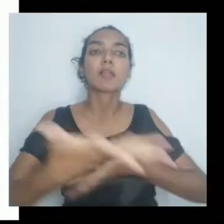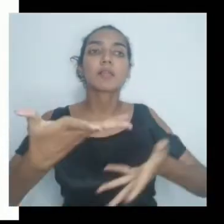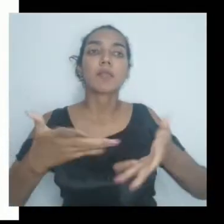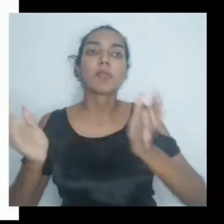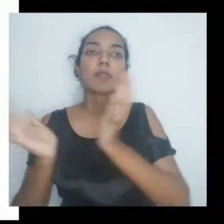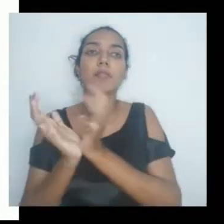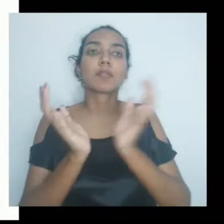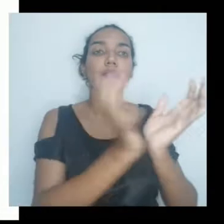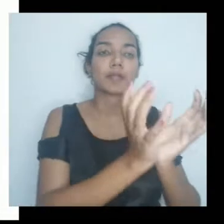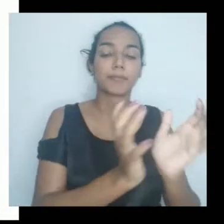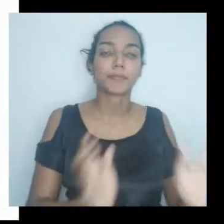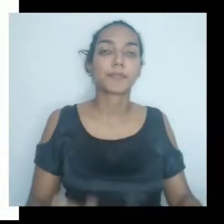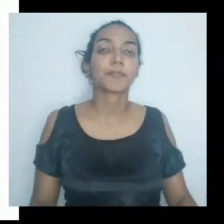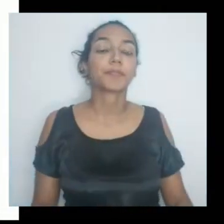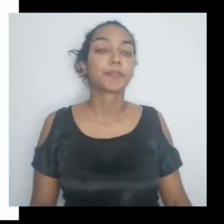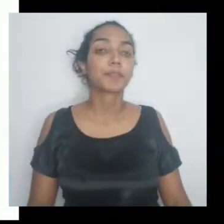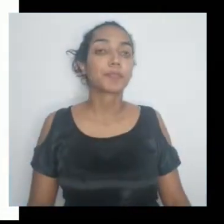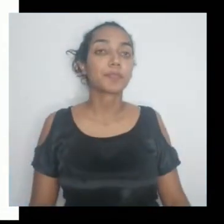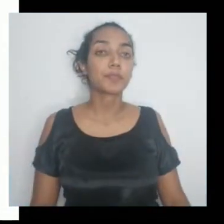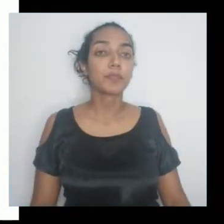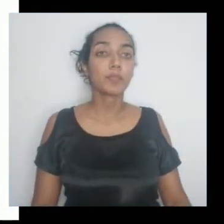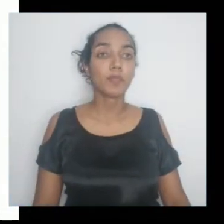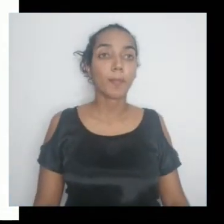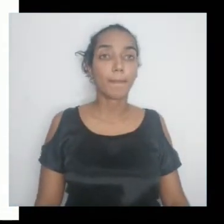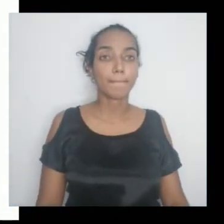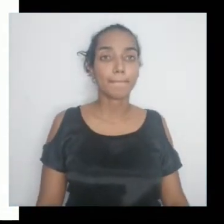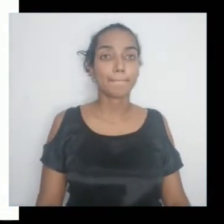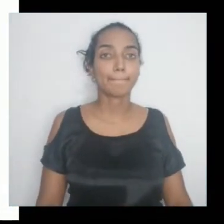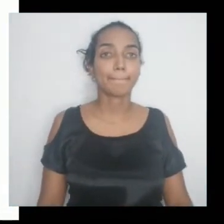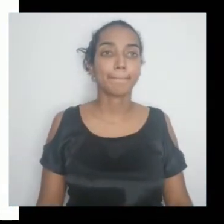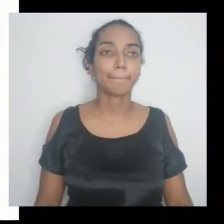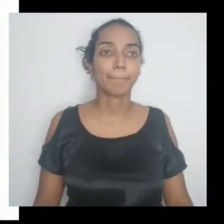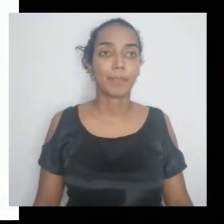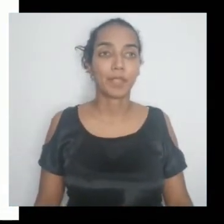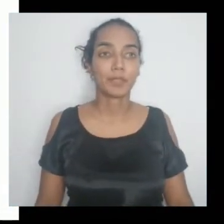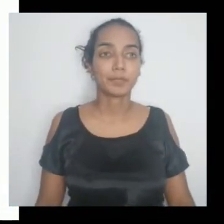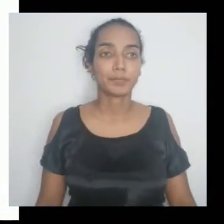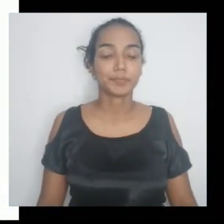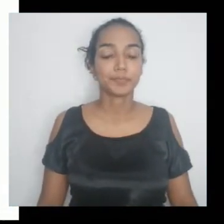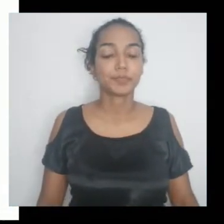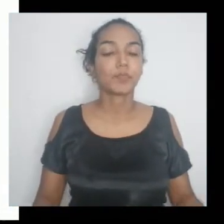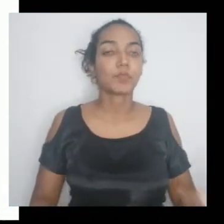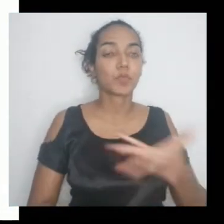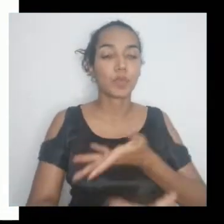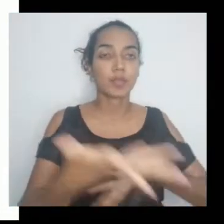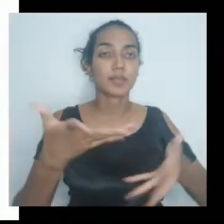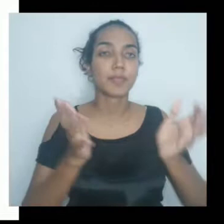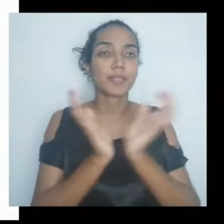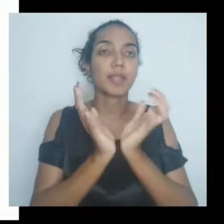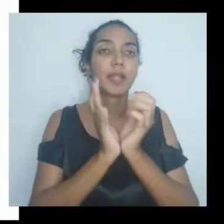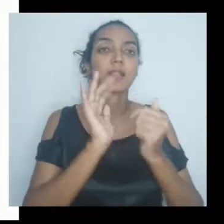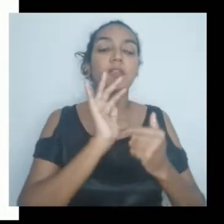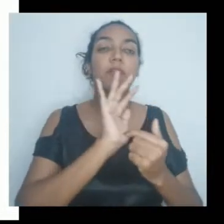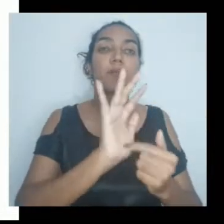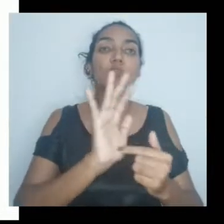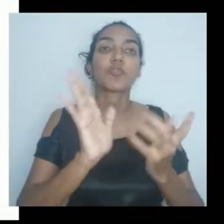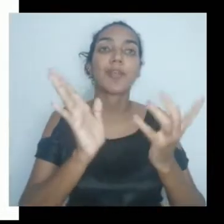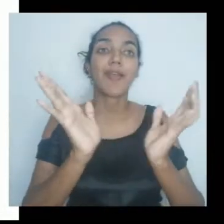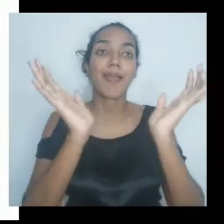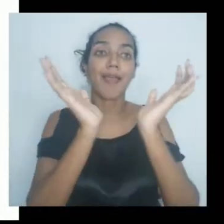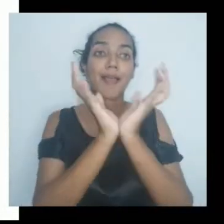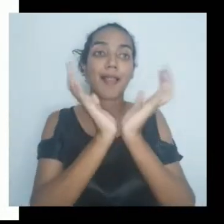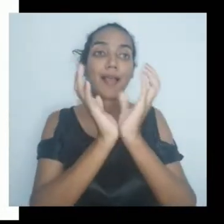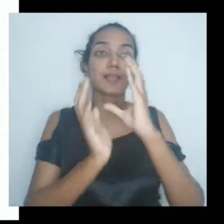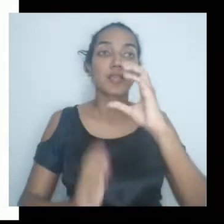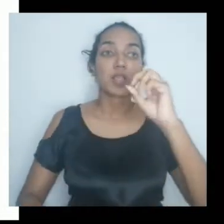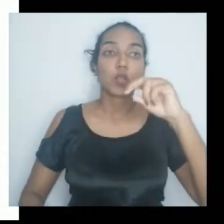essas classes vai mostrar aqui a classe conta como sendo a superclasse. A classe conta, como a